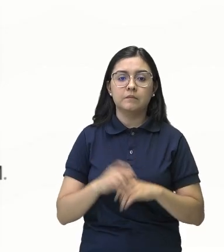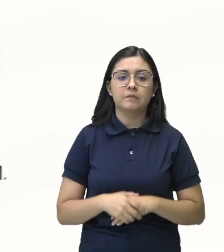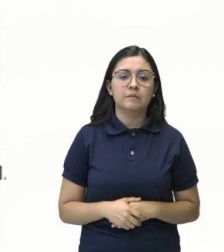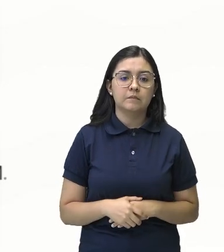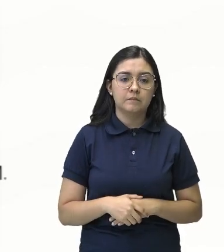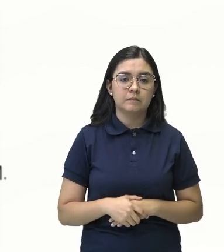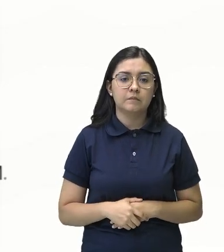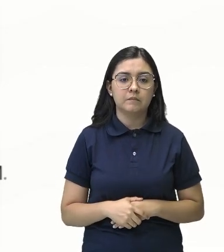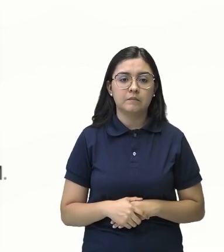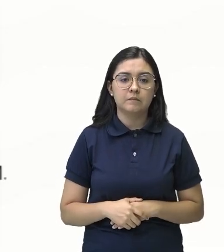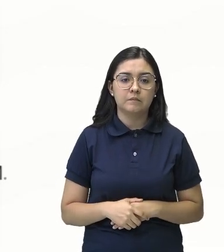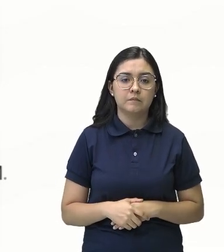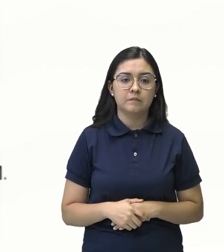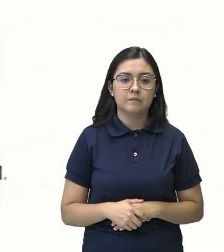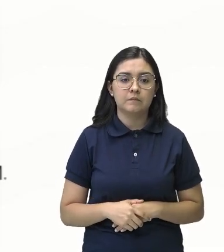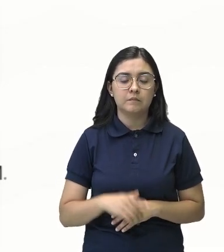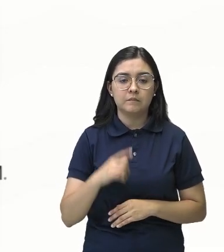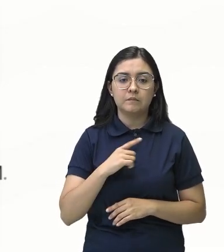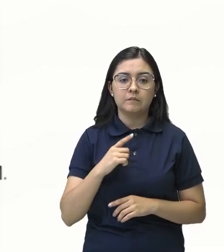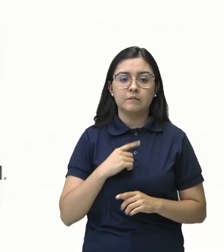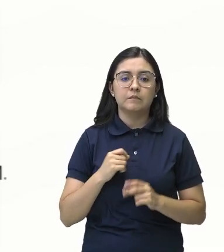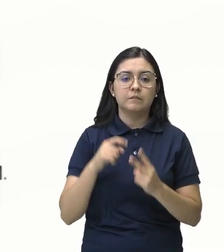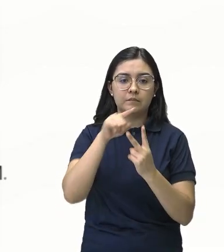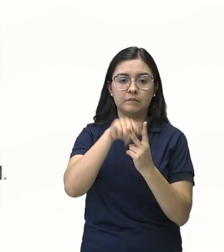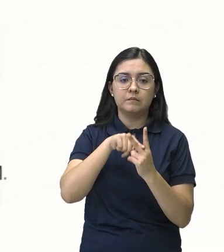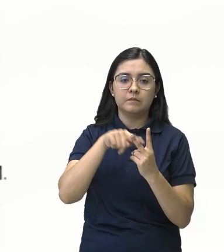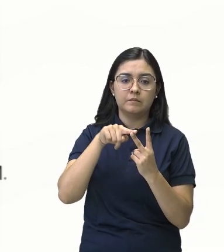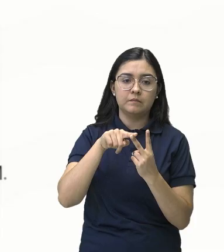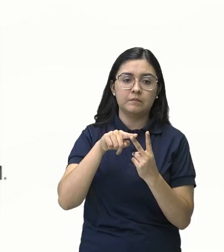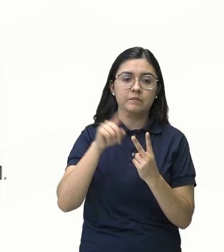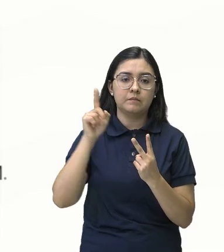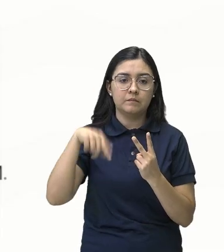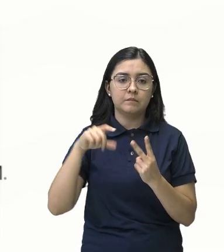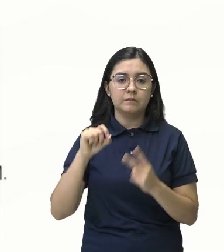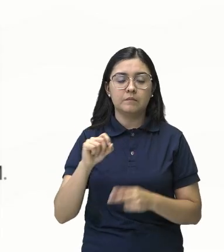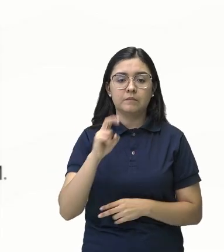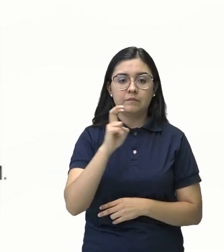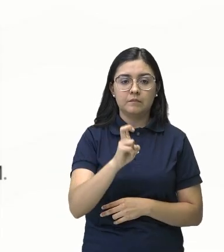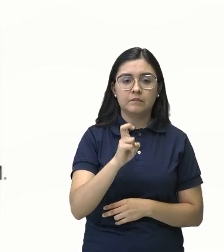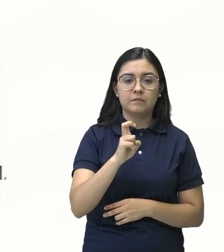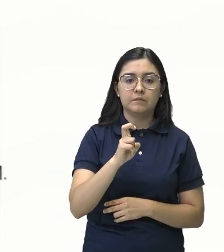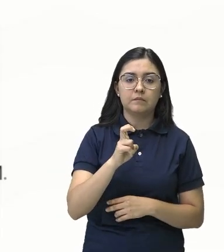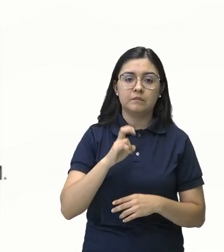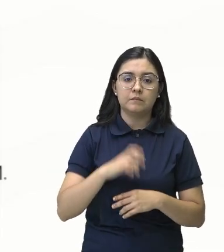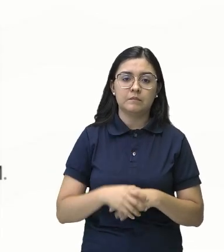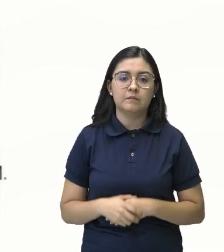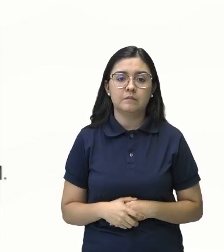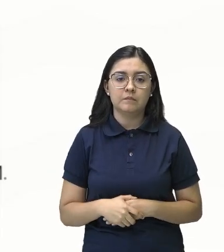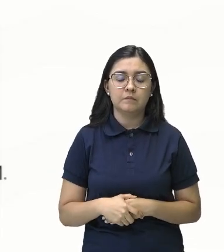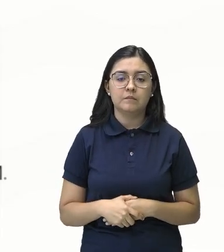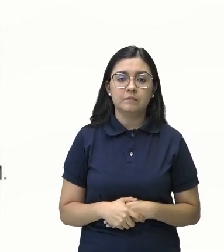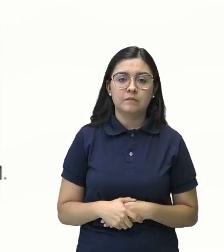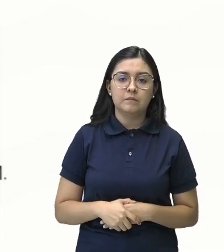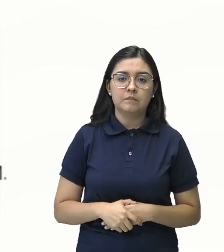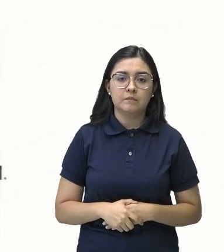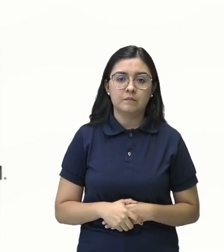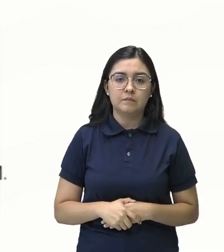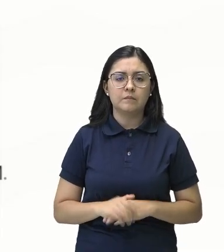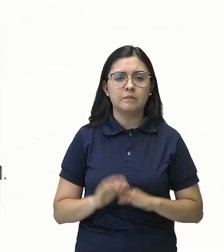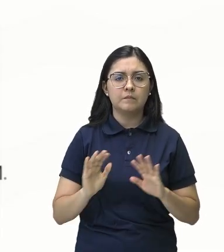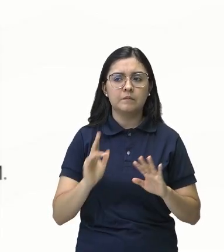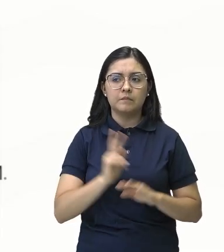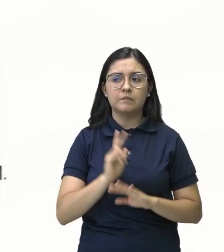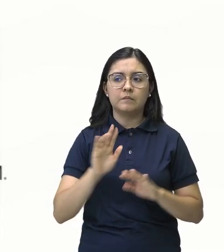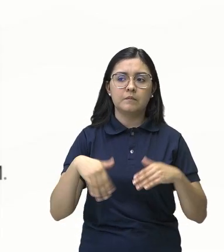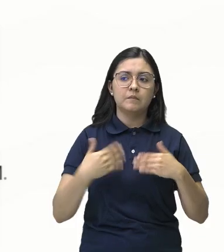Que este pedacinho bem aqui do meu gráfico vale 5. Tá, professor, e